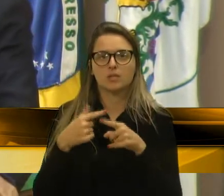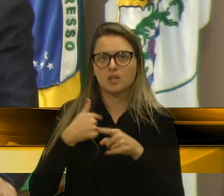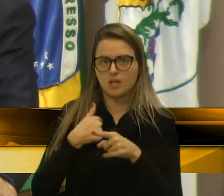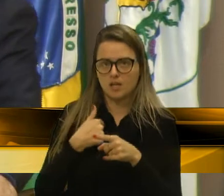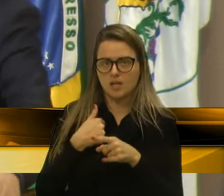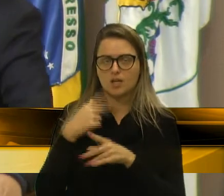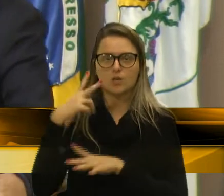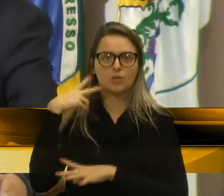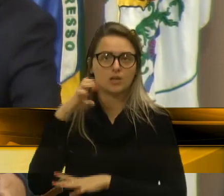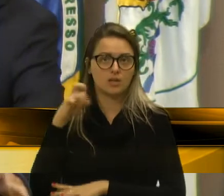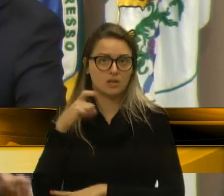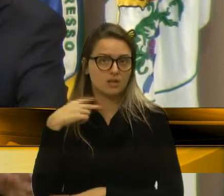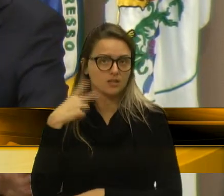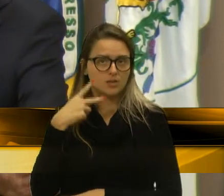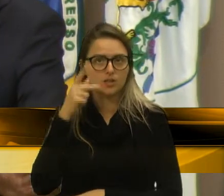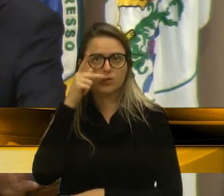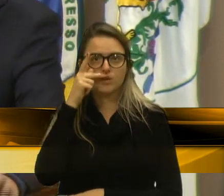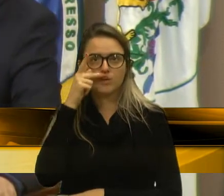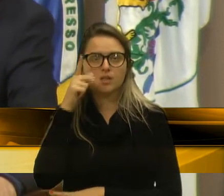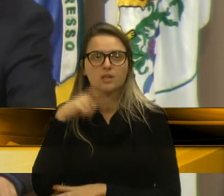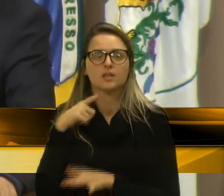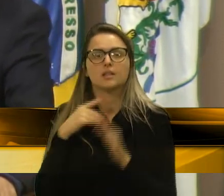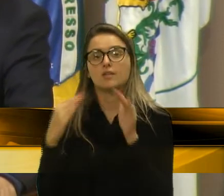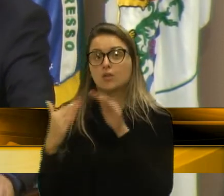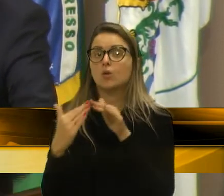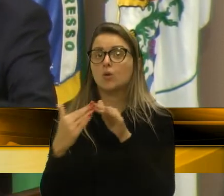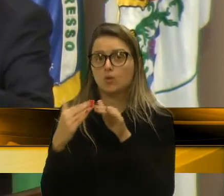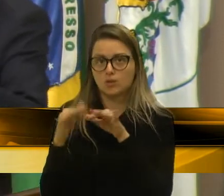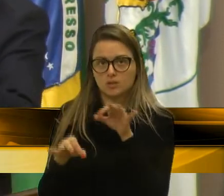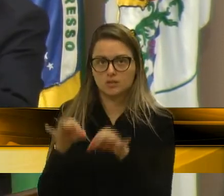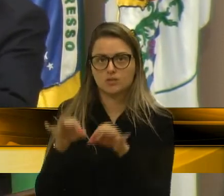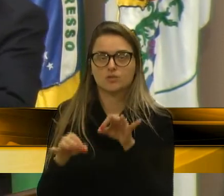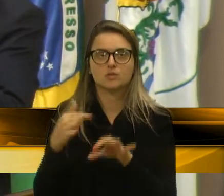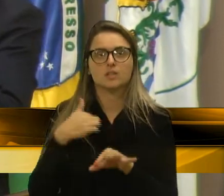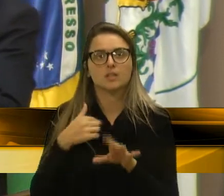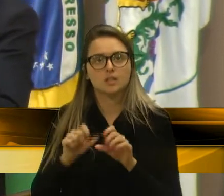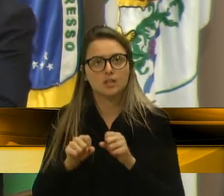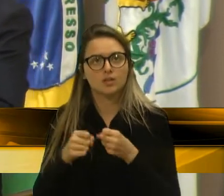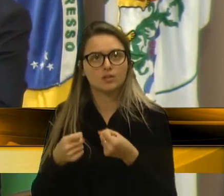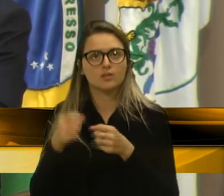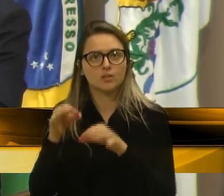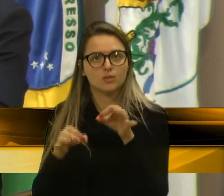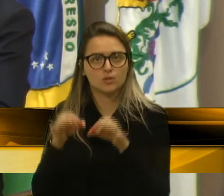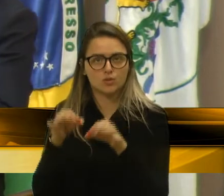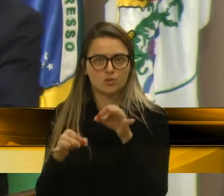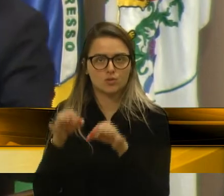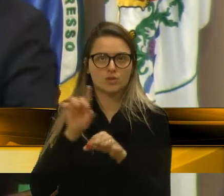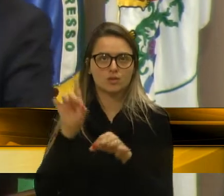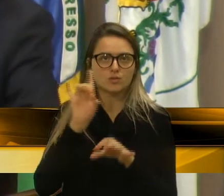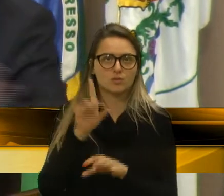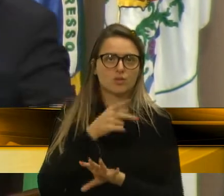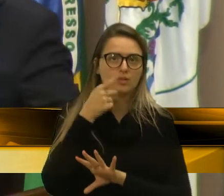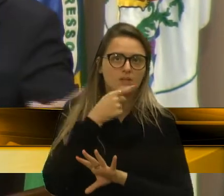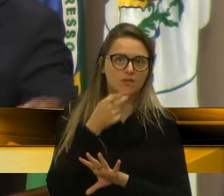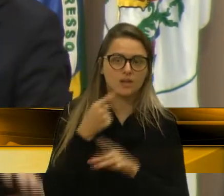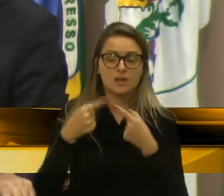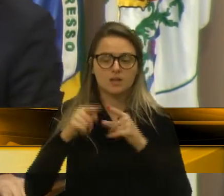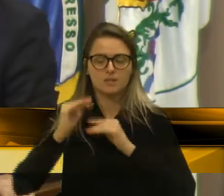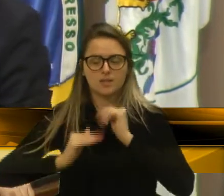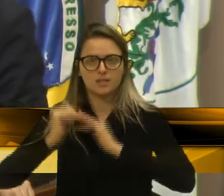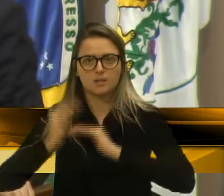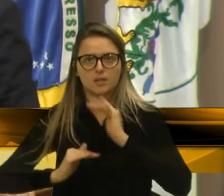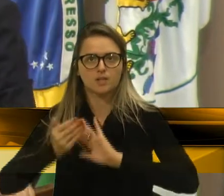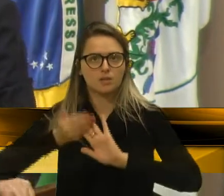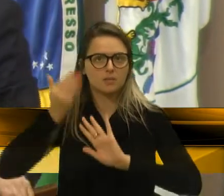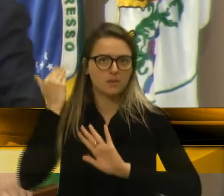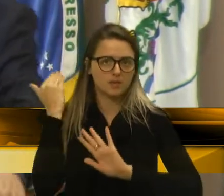Pedro Incerti houve uma composição na Justiça e eu defendo a justiça restaurativa não só no discurso, na prática. Então, aquilo é passado,